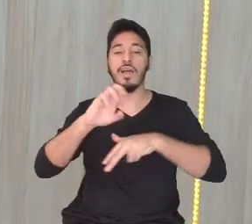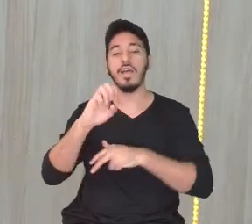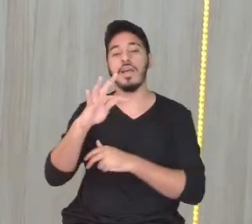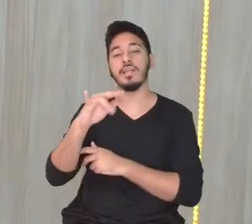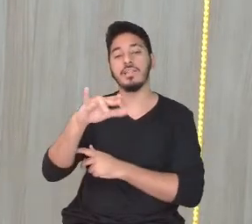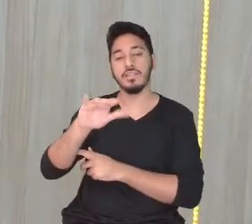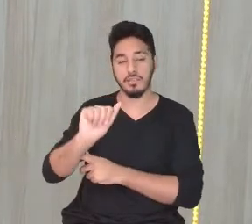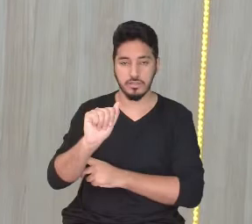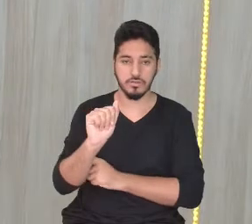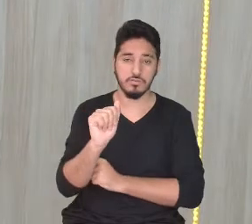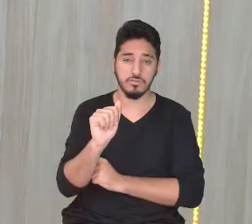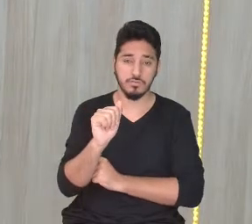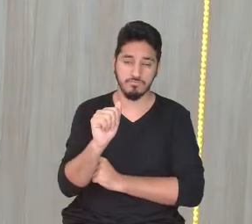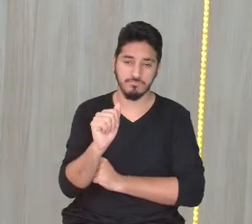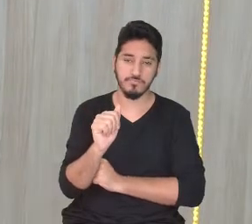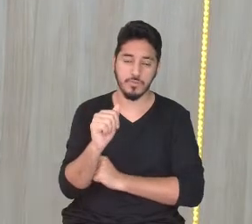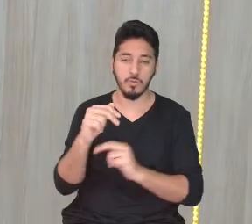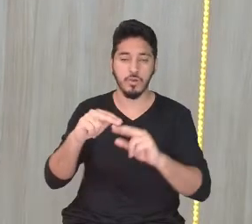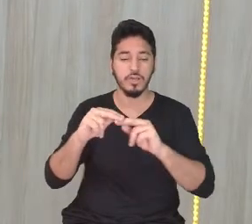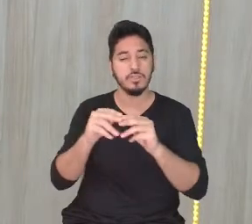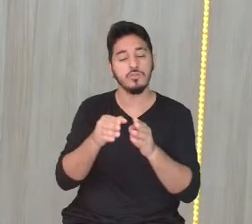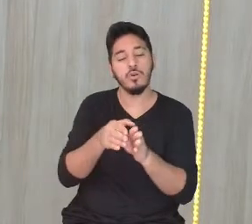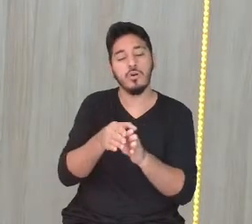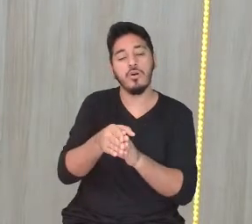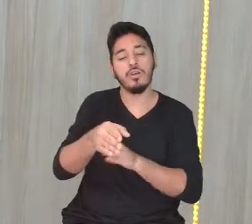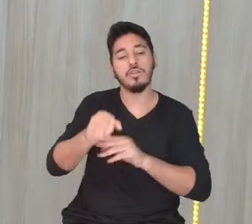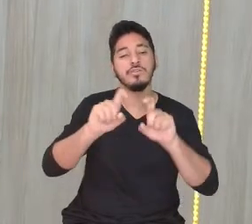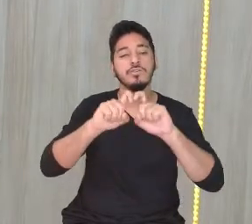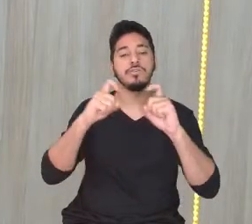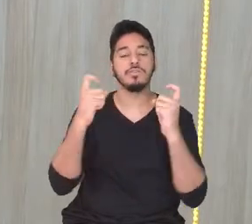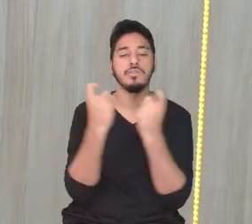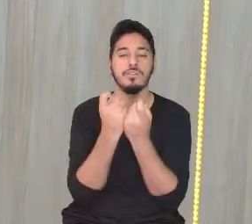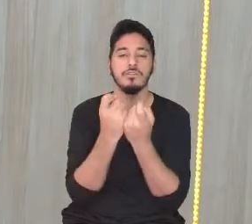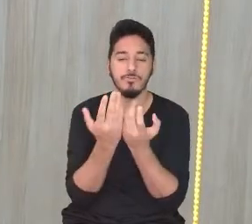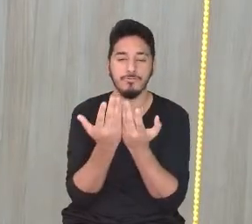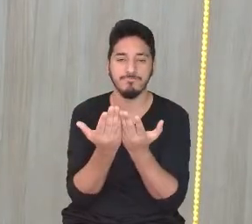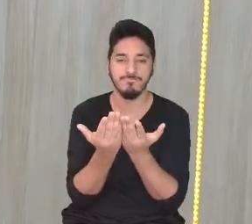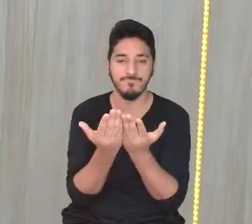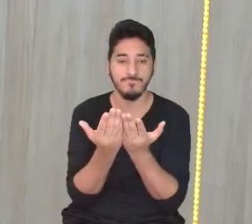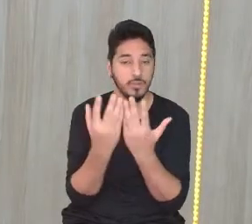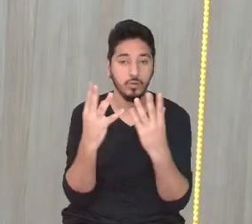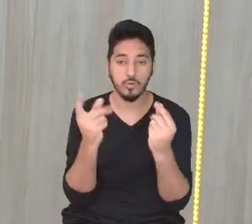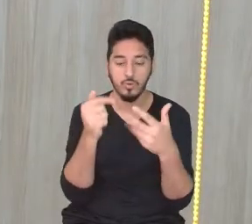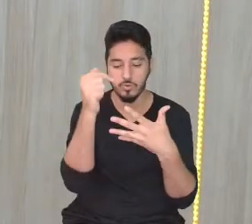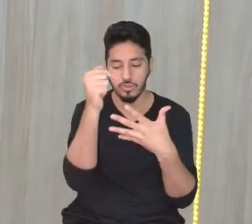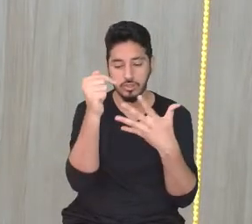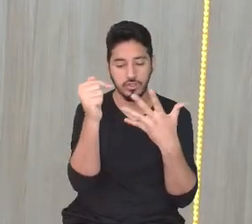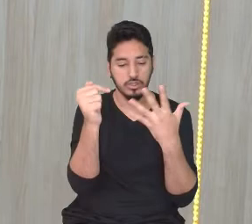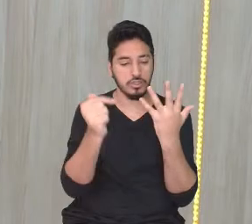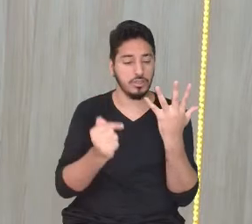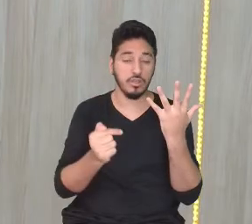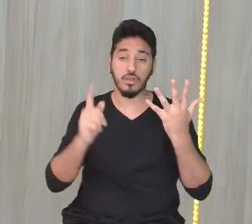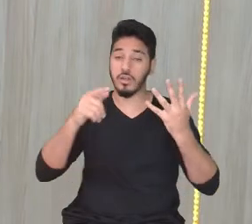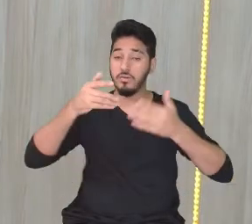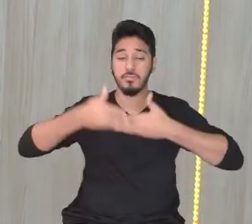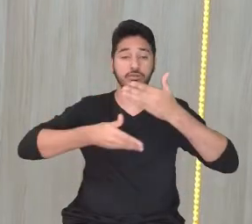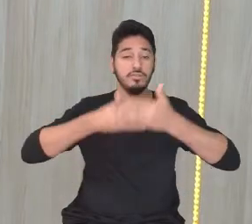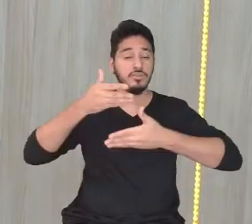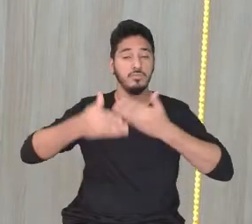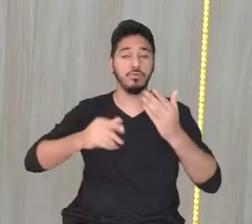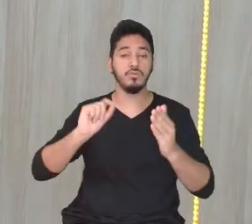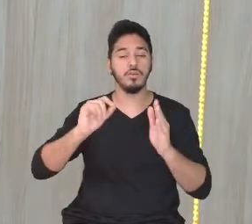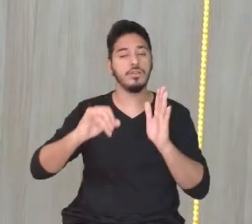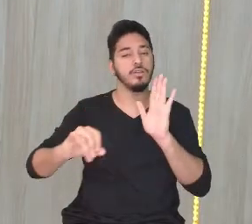passa por situações distintas por sua orientação sexual. Então, todos esses elementos, eles fazem parte